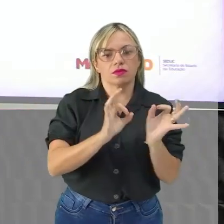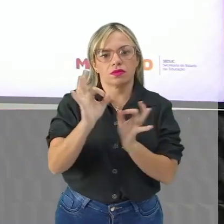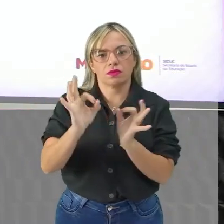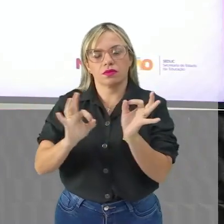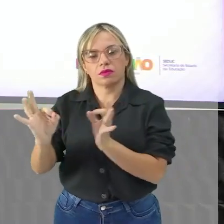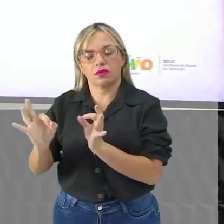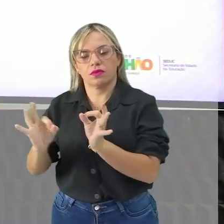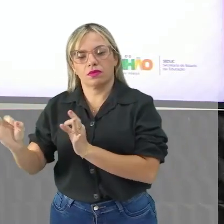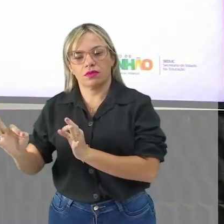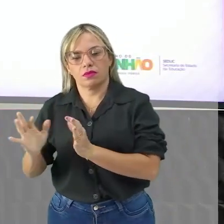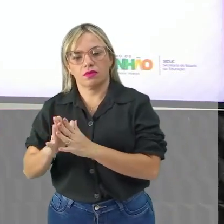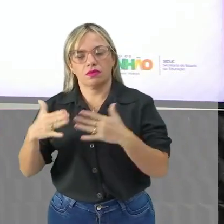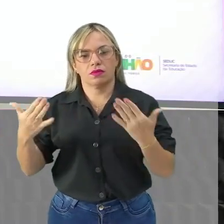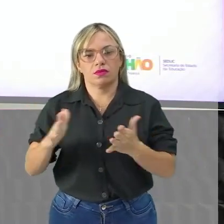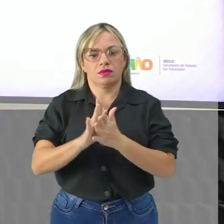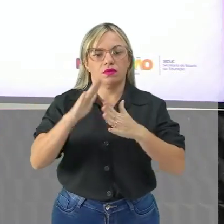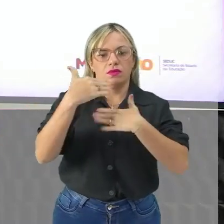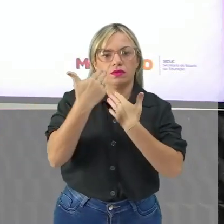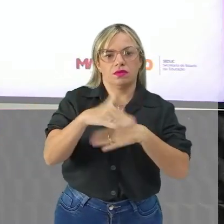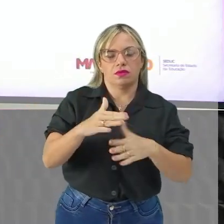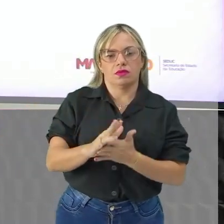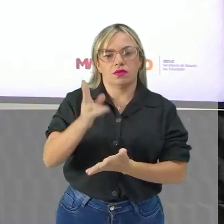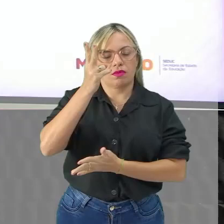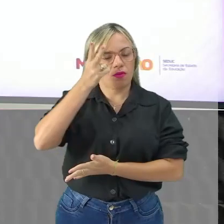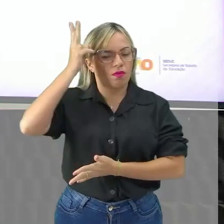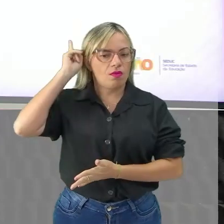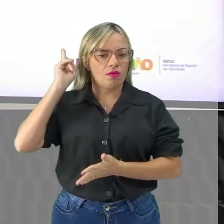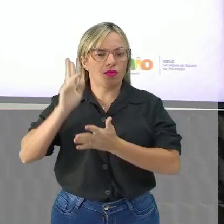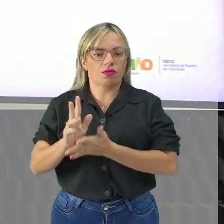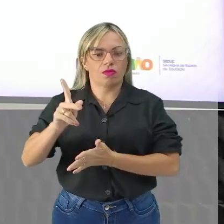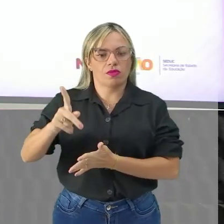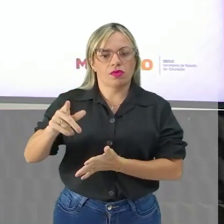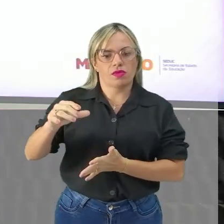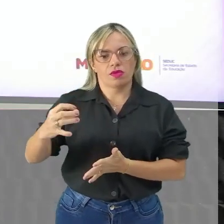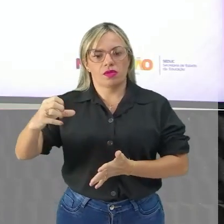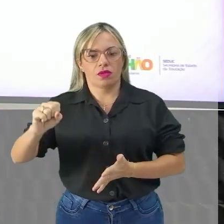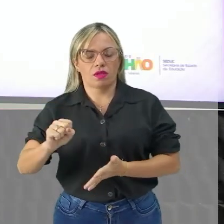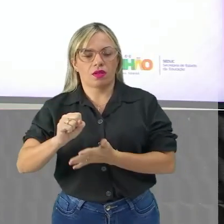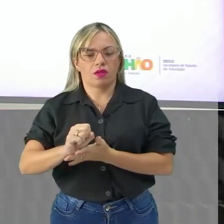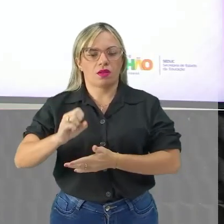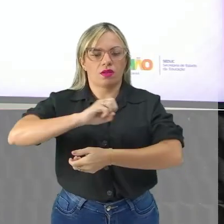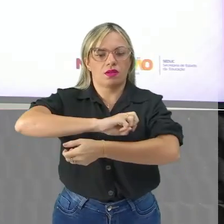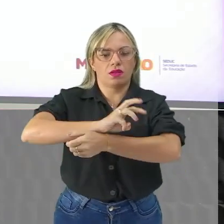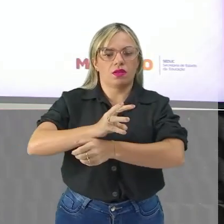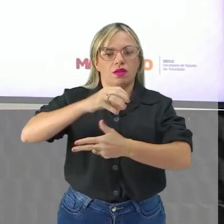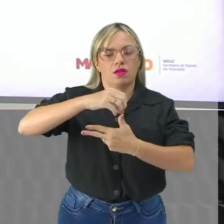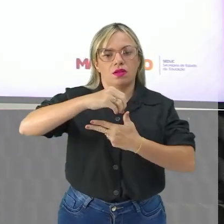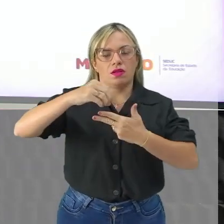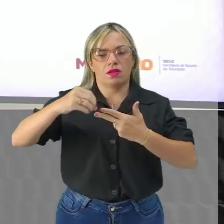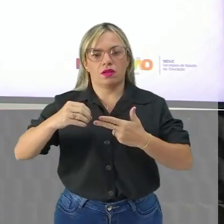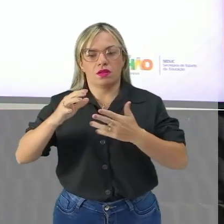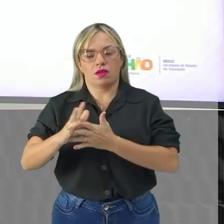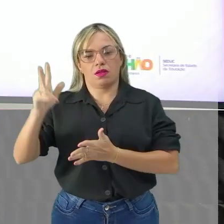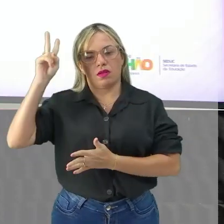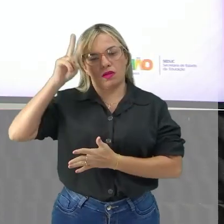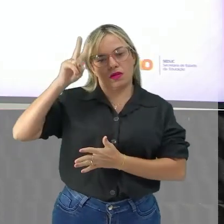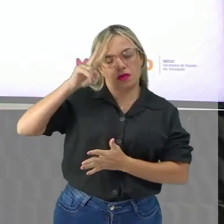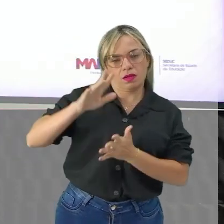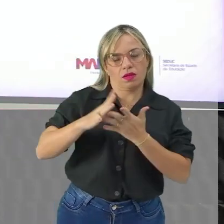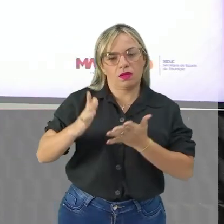preparatório, né, para as provas do vestibular do PAS, da UEMA e do Enem. Lembrando que a gente tem